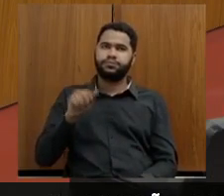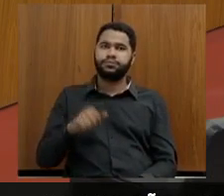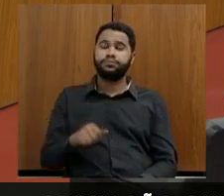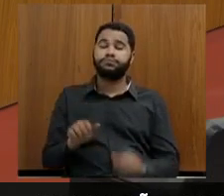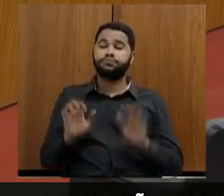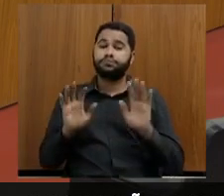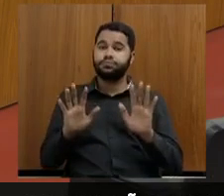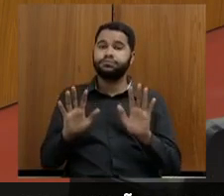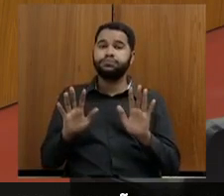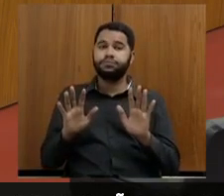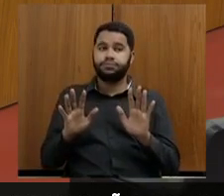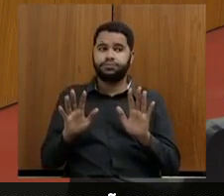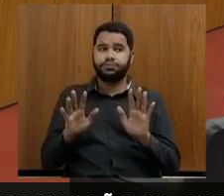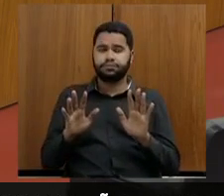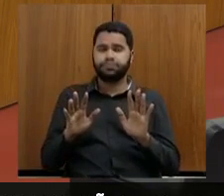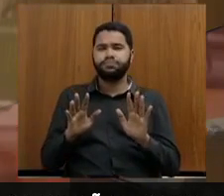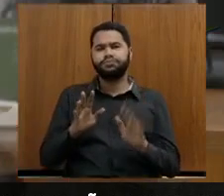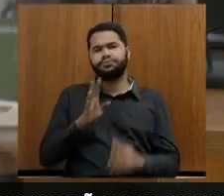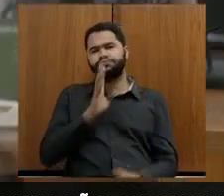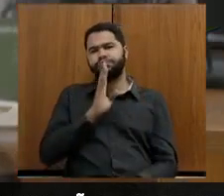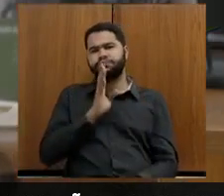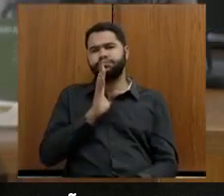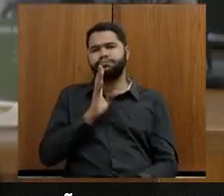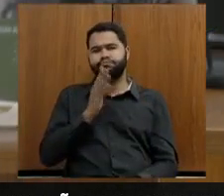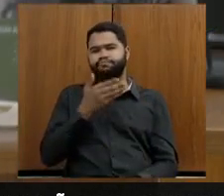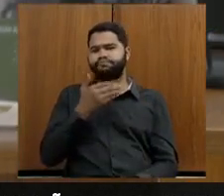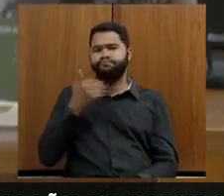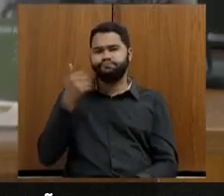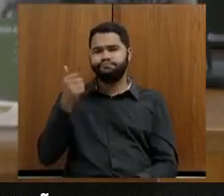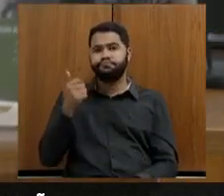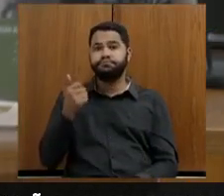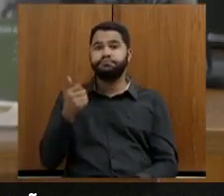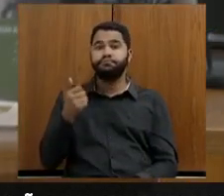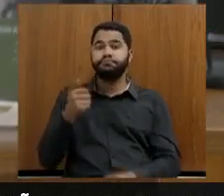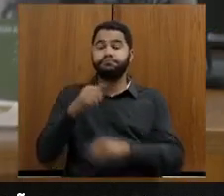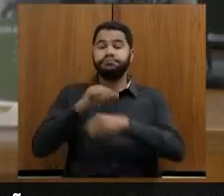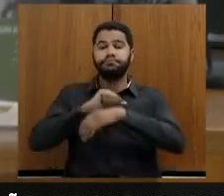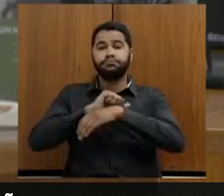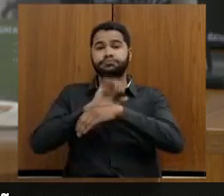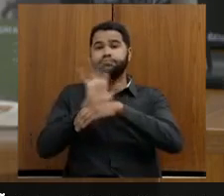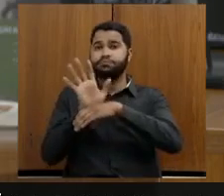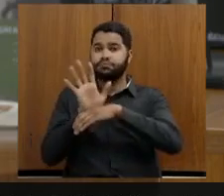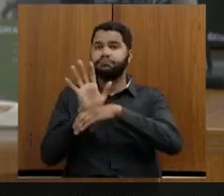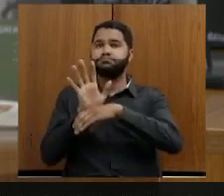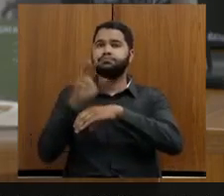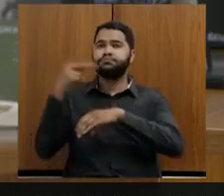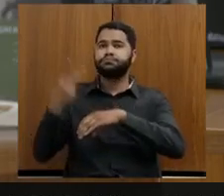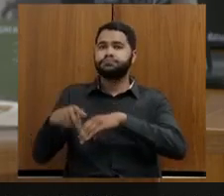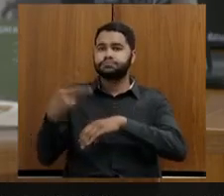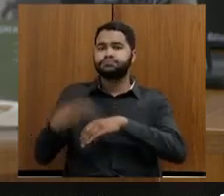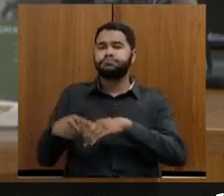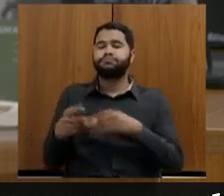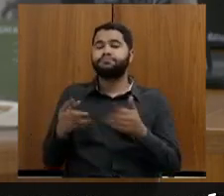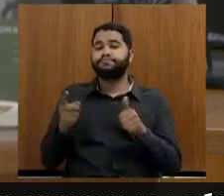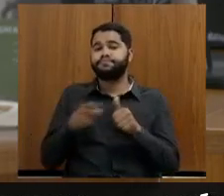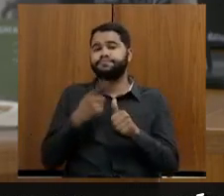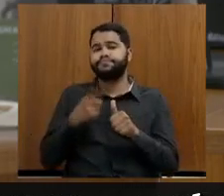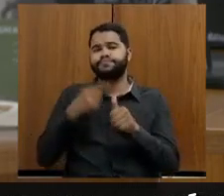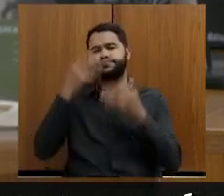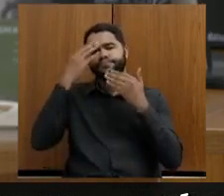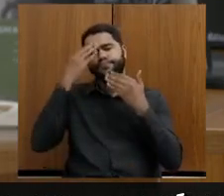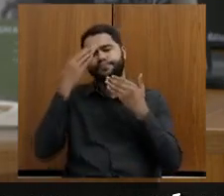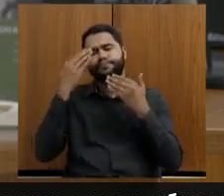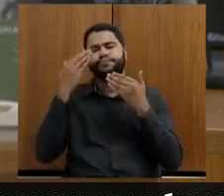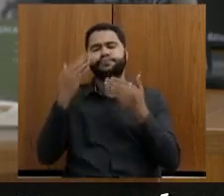mas Coronel do seu conhece mais que ninguém né quiser Montes Claros o segundo Entroncamento rodoviário nosso país primeiramente